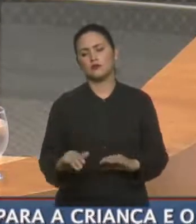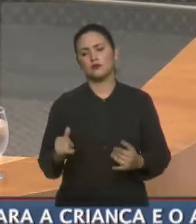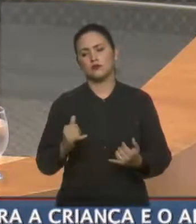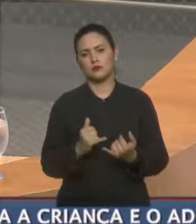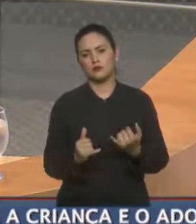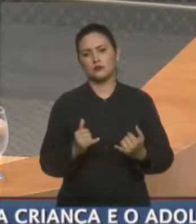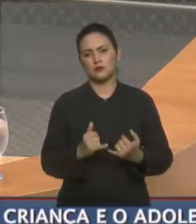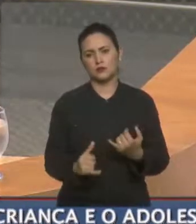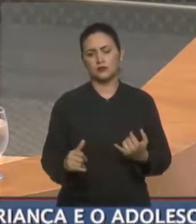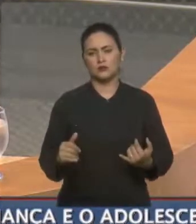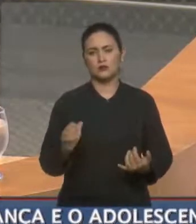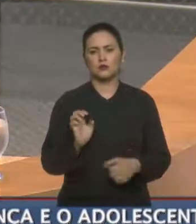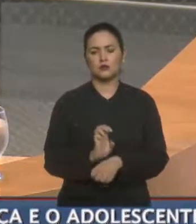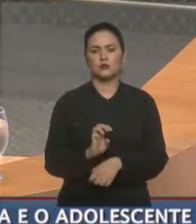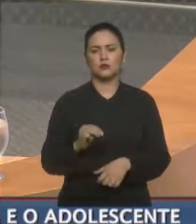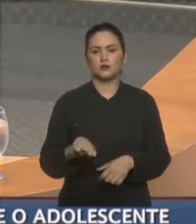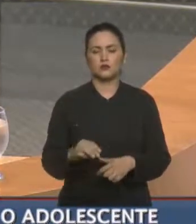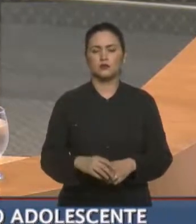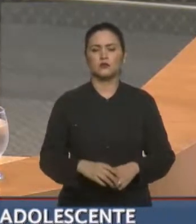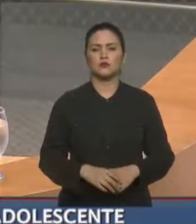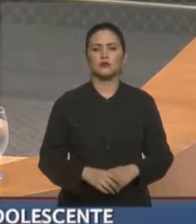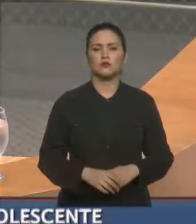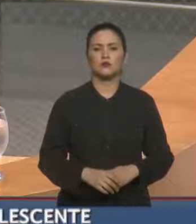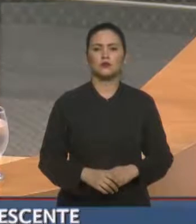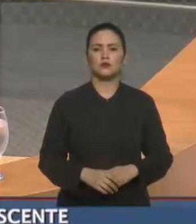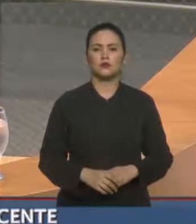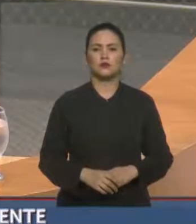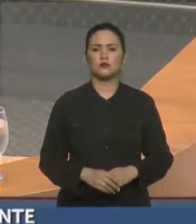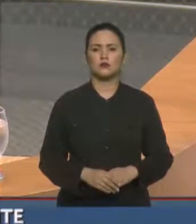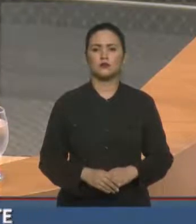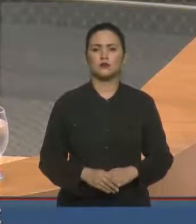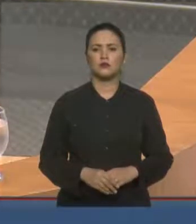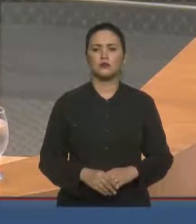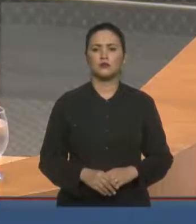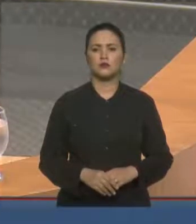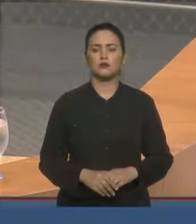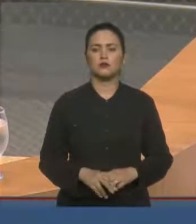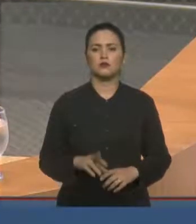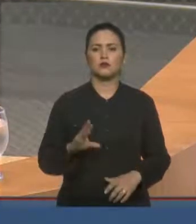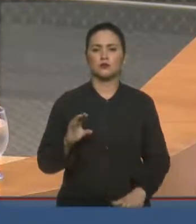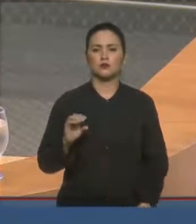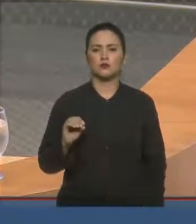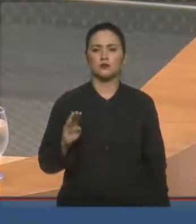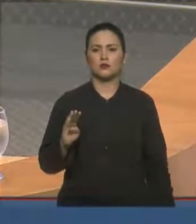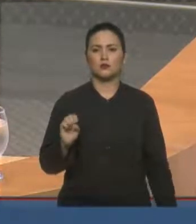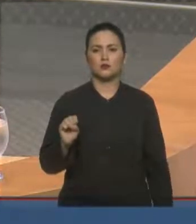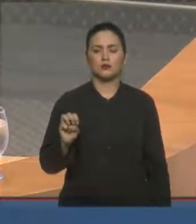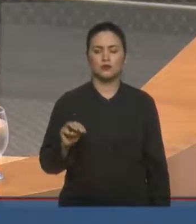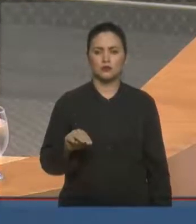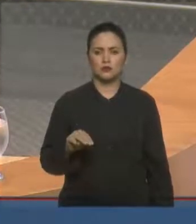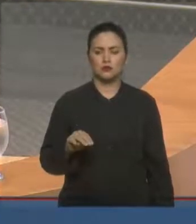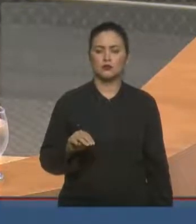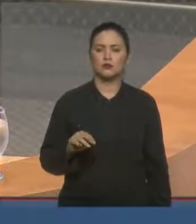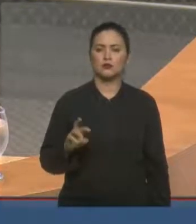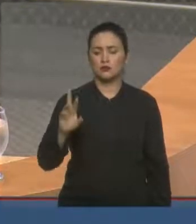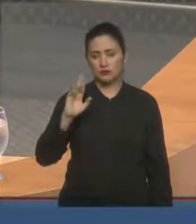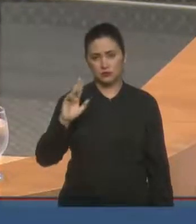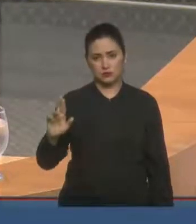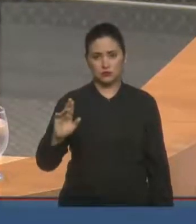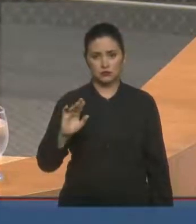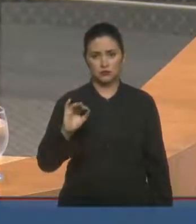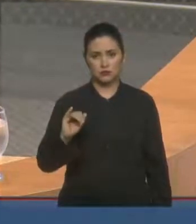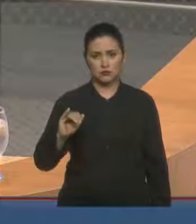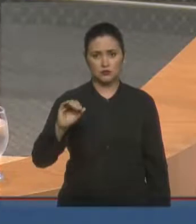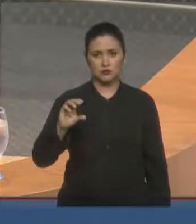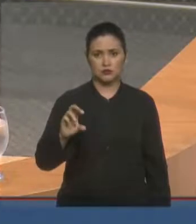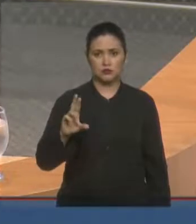Maranhão. Cumprimentar o doutor Robson Mourão, atual diretor do Instituto Criminalístico, mas que também já esteve à frente